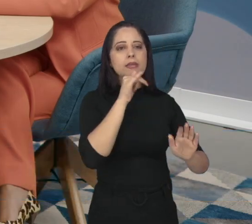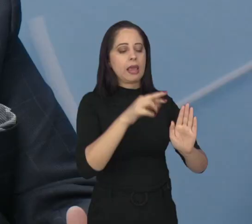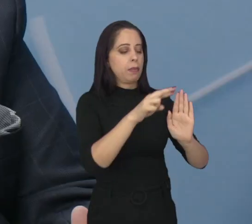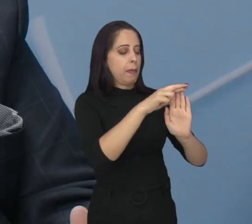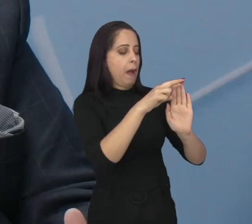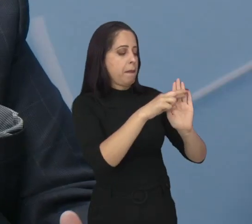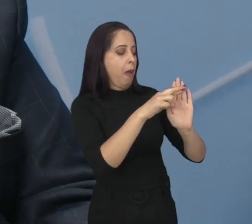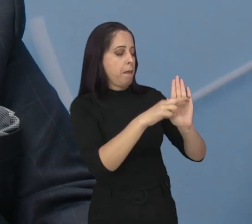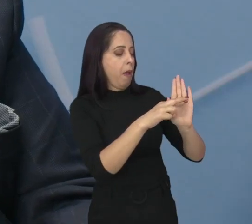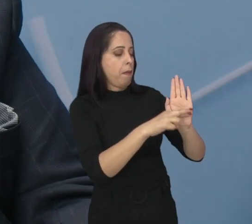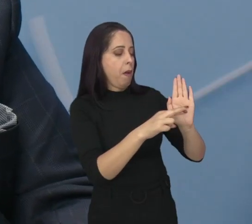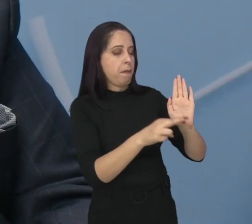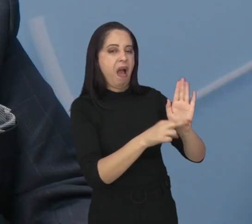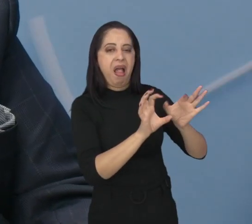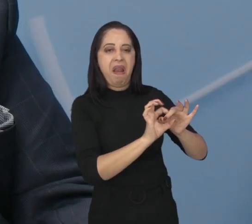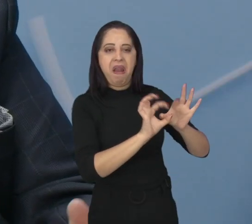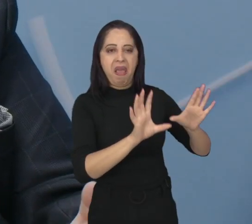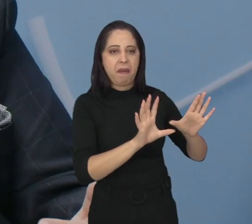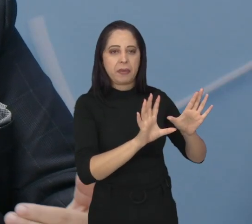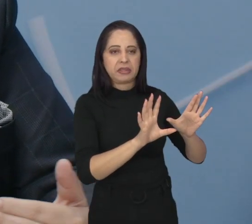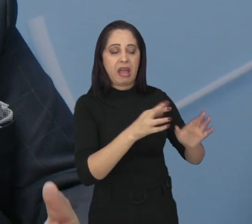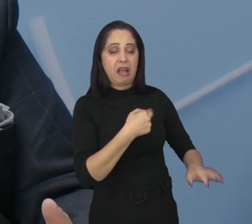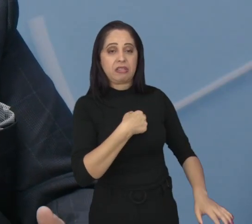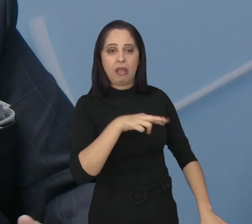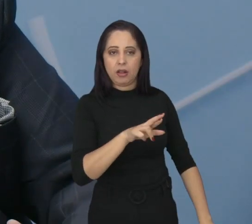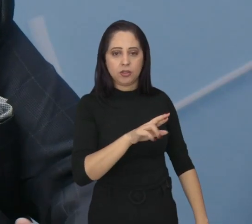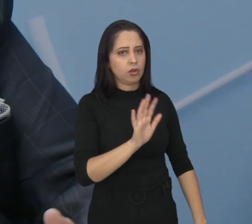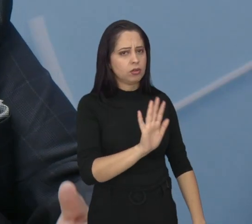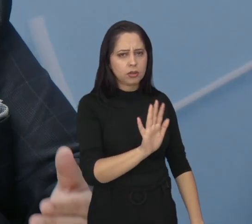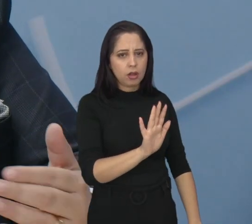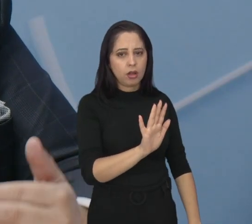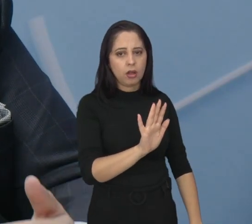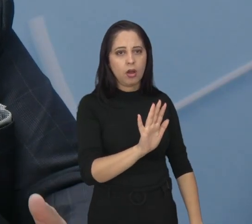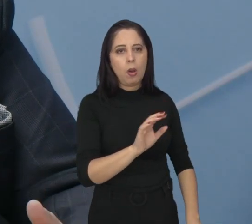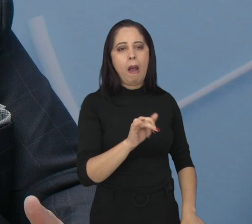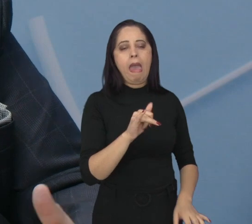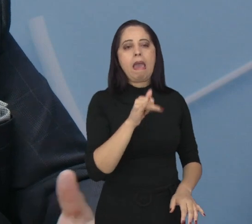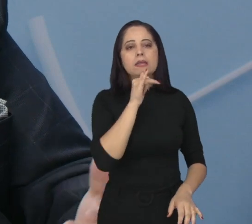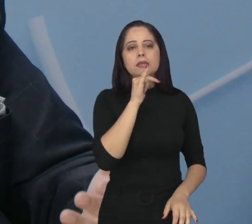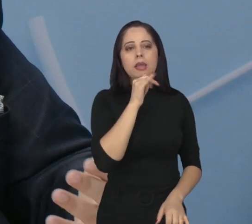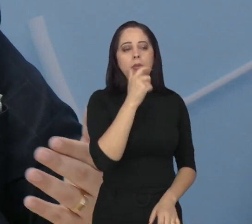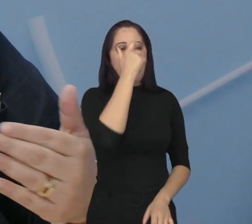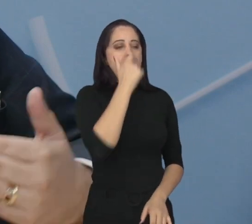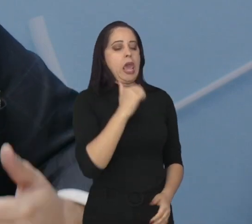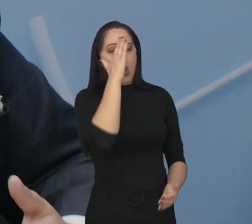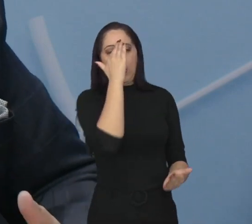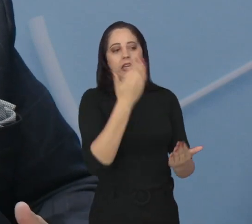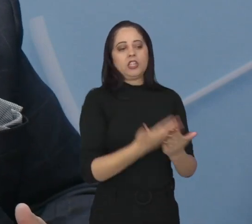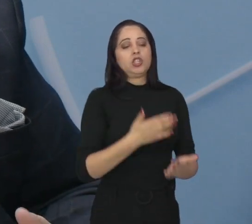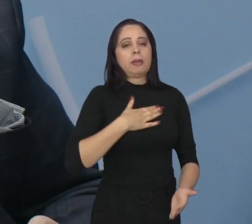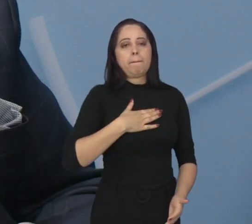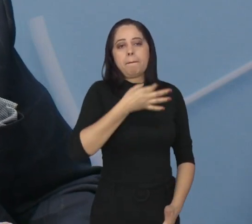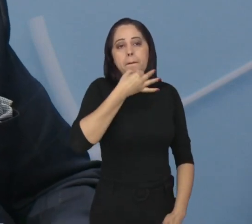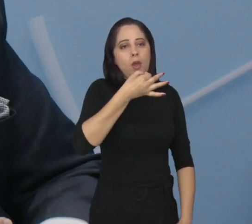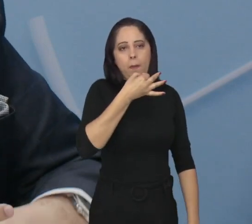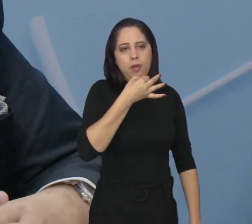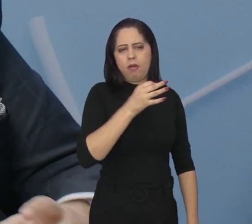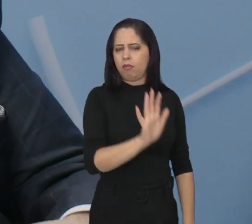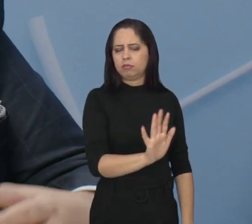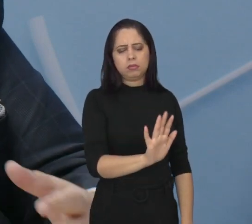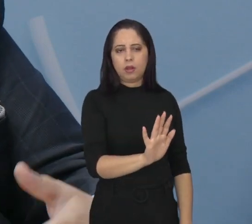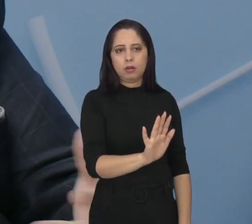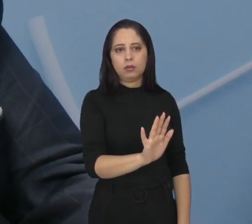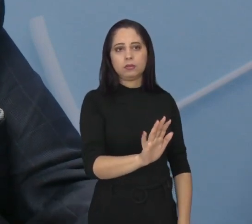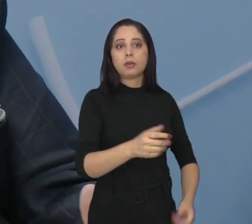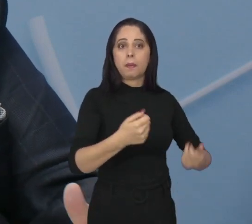das liberdades, daquilo que eu vejo, aquilo que eu acredito e das minhas convicções. Nós